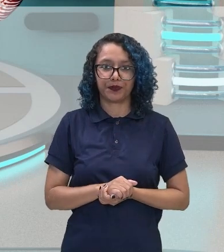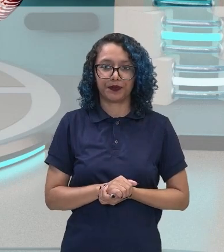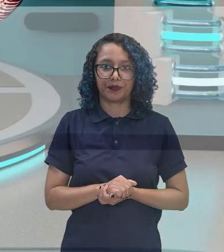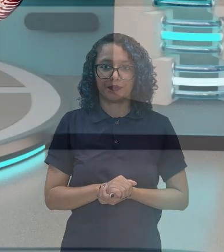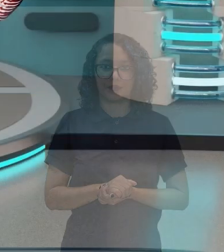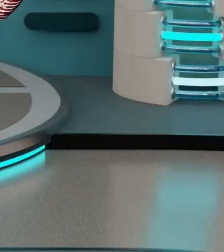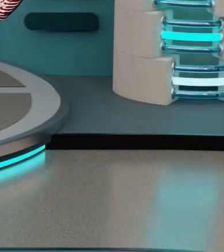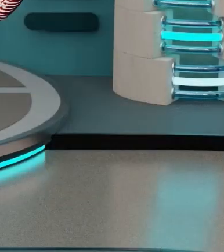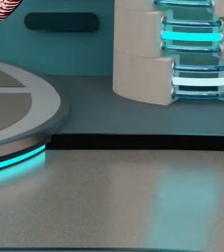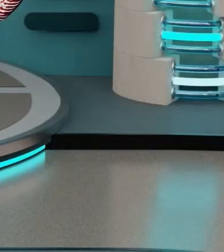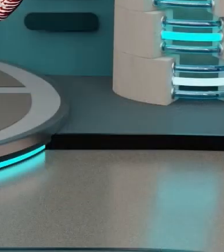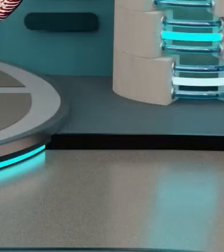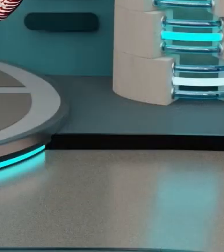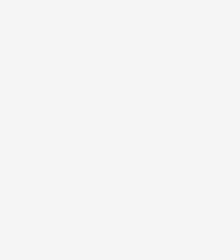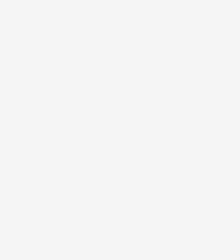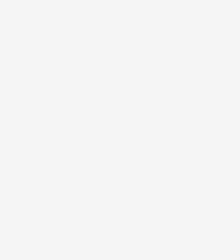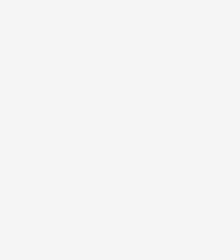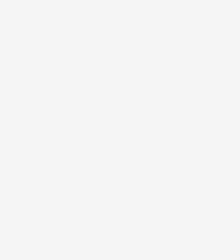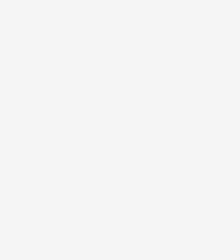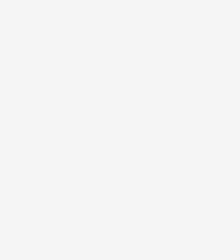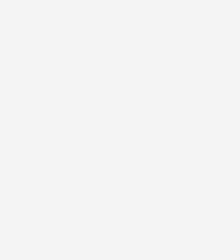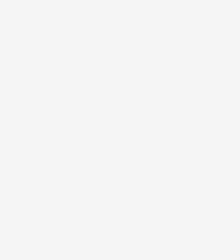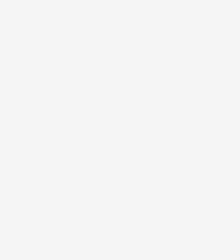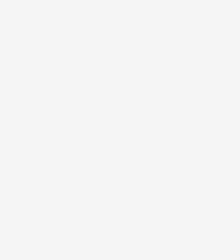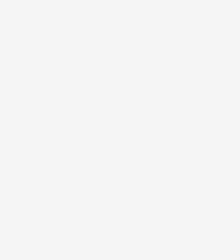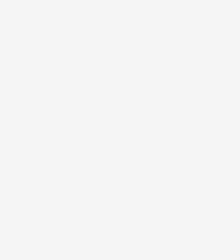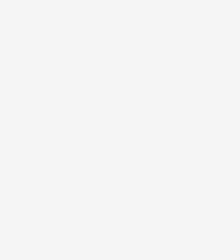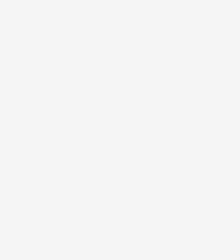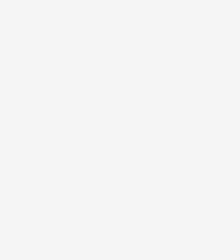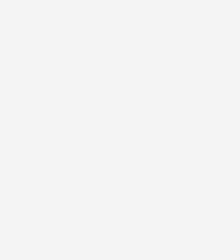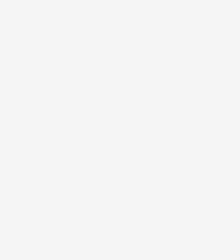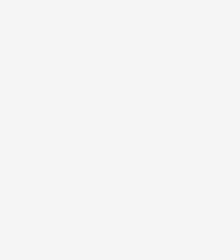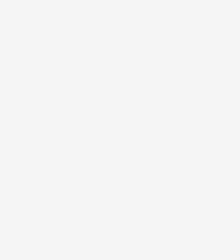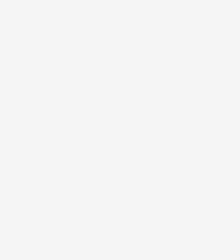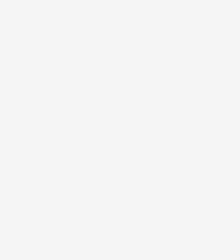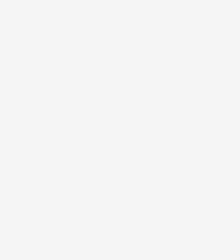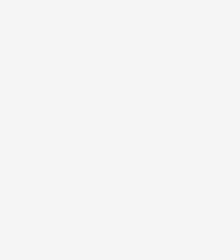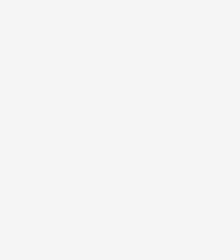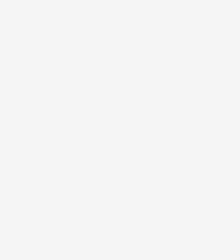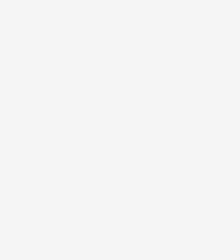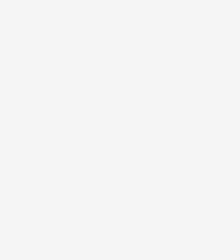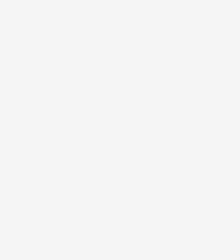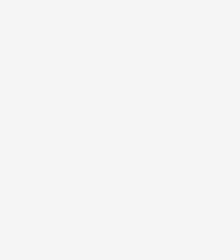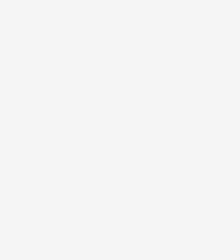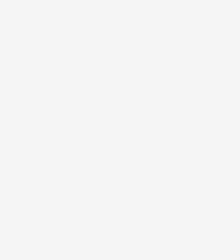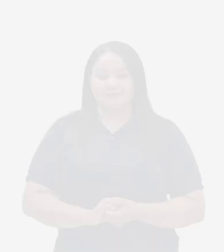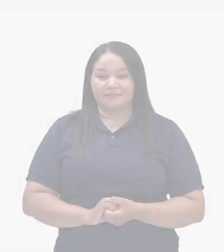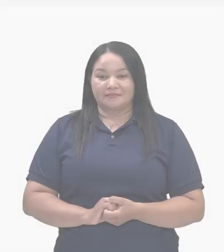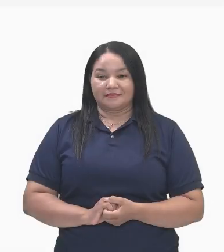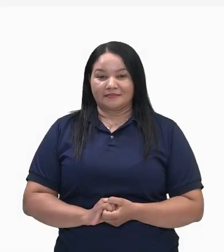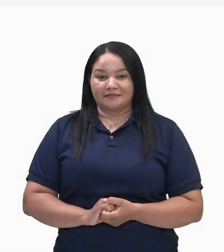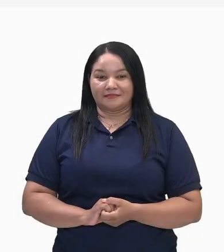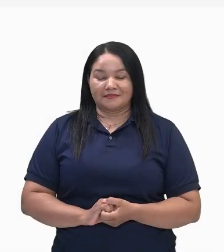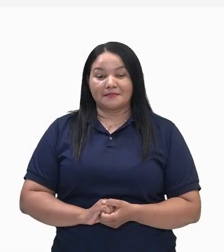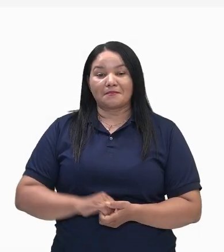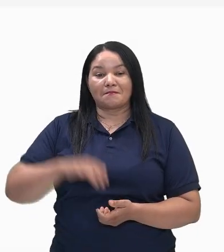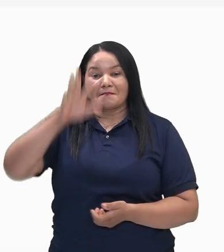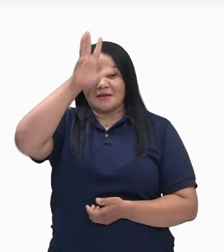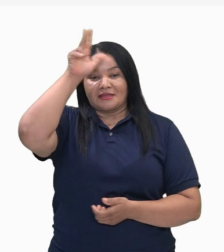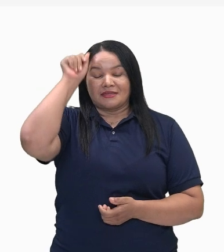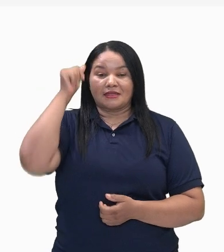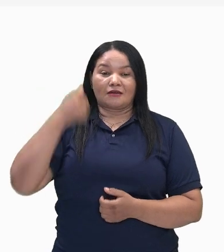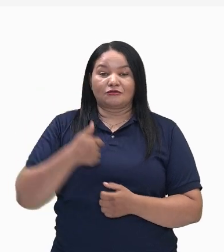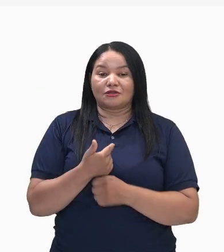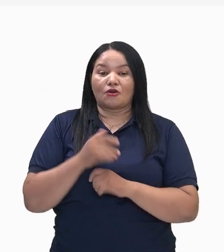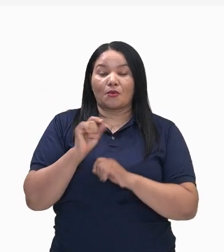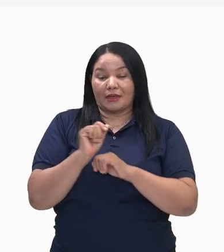Ópera, certo? Aí o que nós podemos falar de Manaus? Vamos ver? Manaus é a capital do Amazonas e possui um cenário cultural